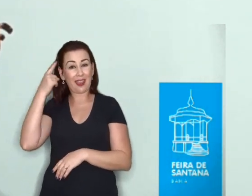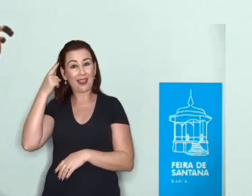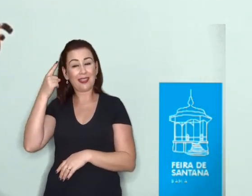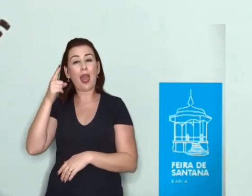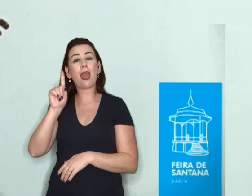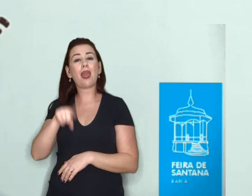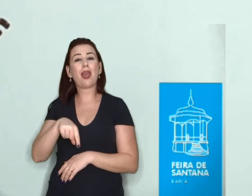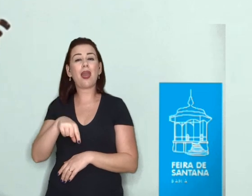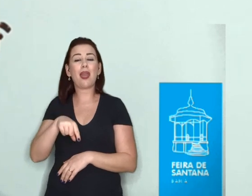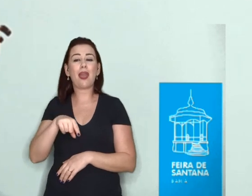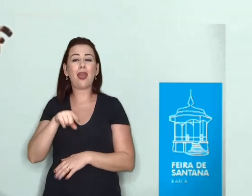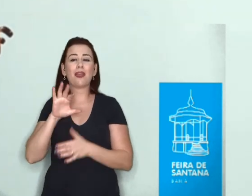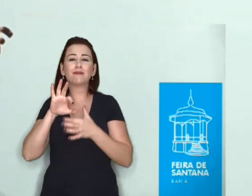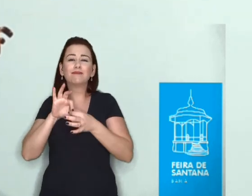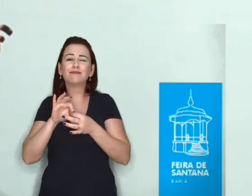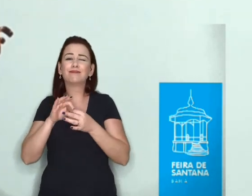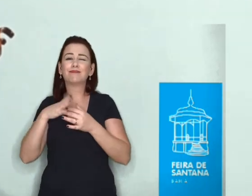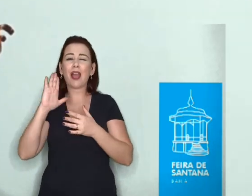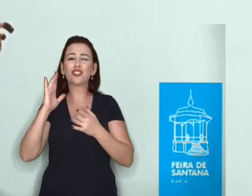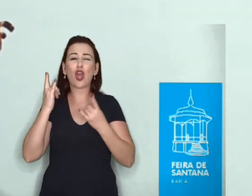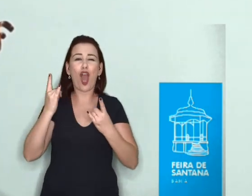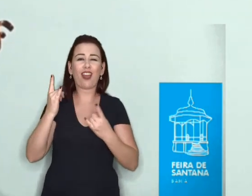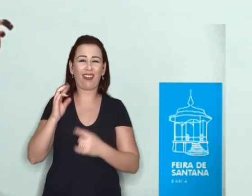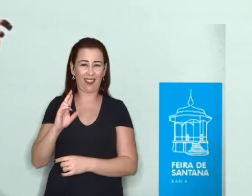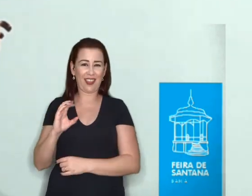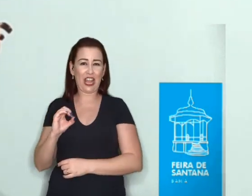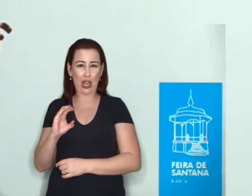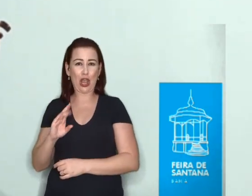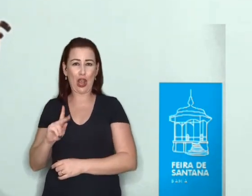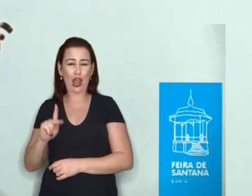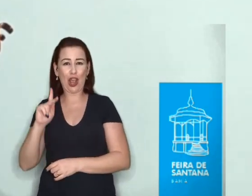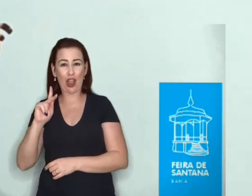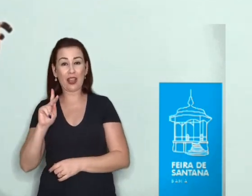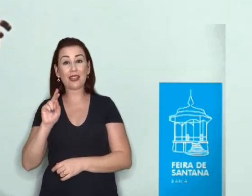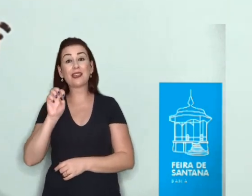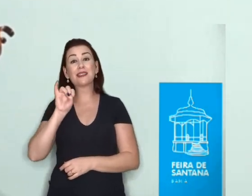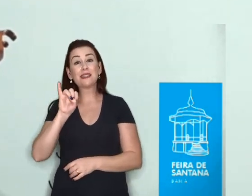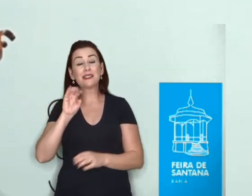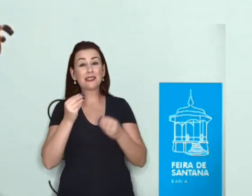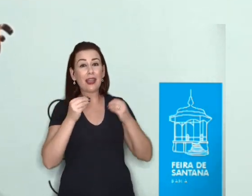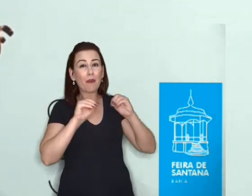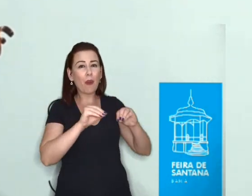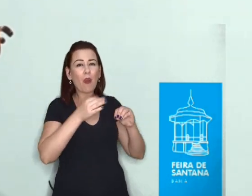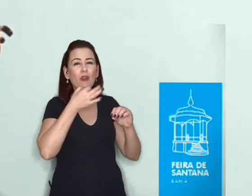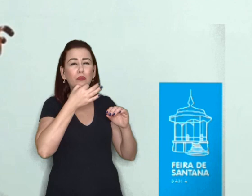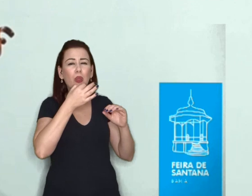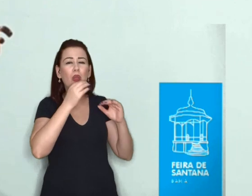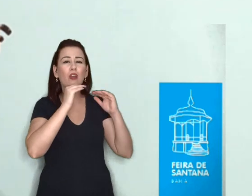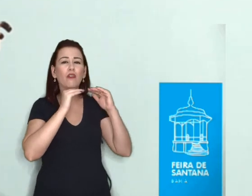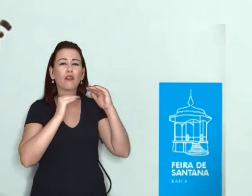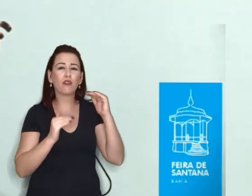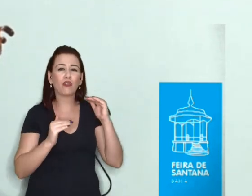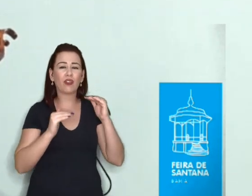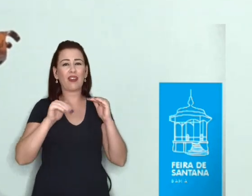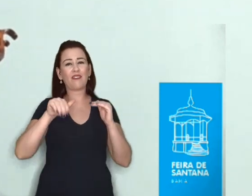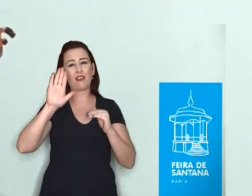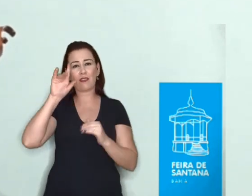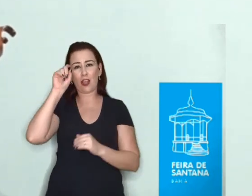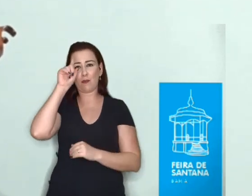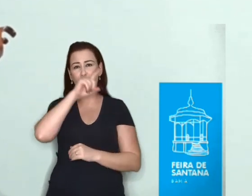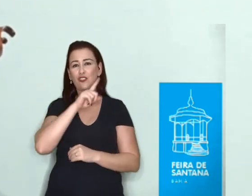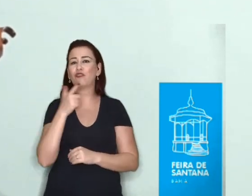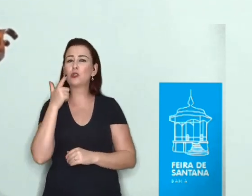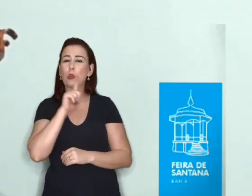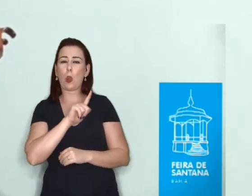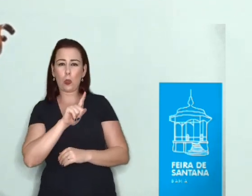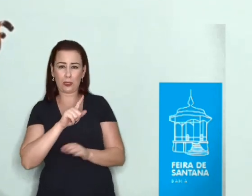a ideia é ter um pouco mais da pegada rock and roll também. Então, se eu colocasse o tom na ponte, ia ficar um pouco difícil de